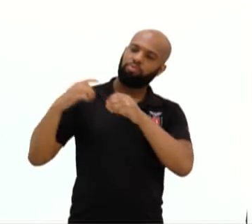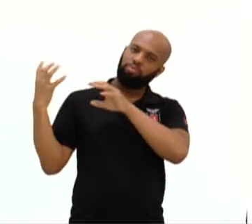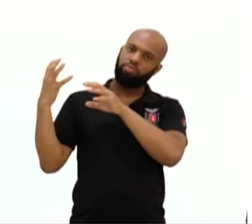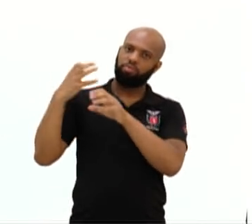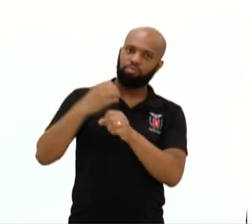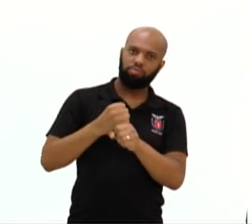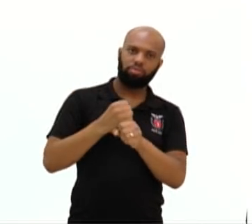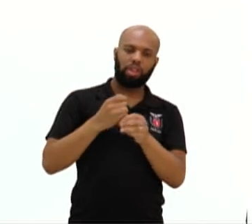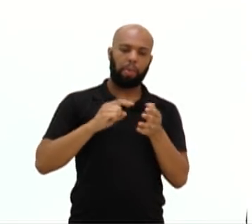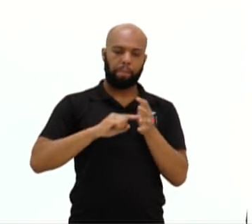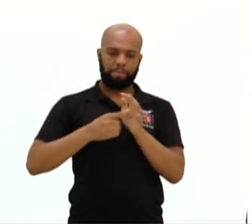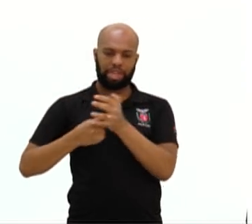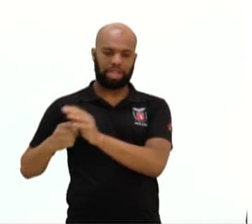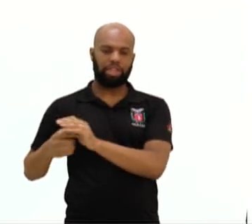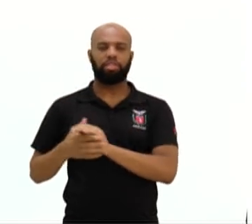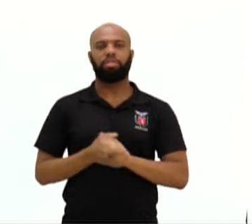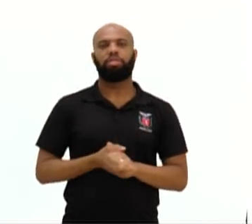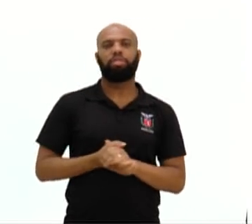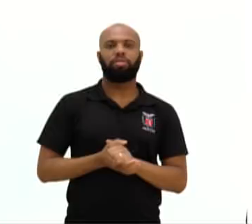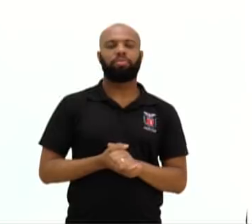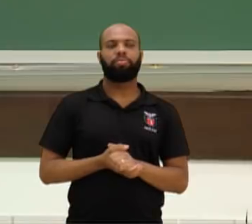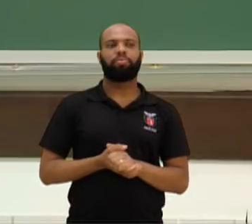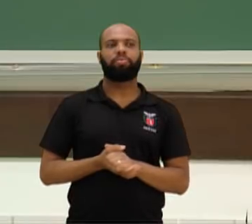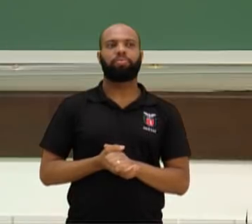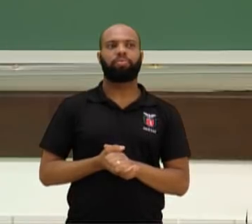de máquinas simples.